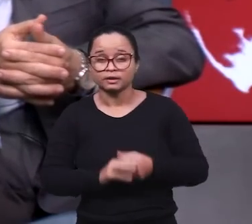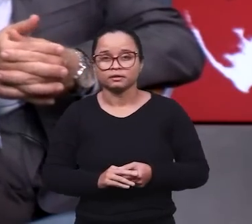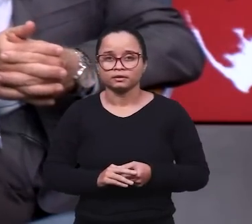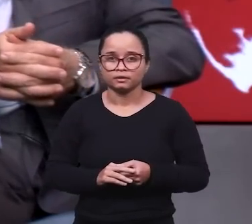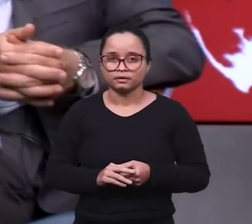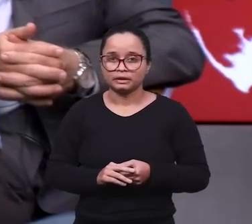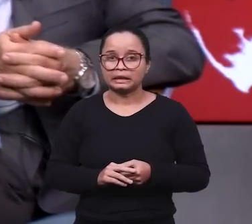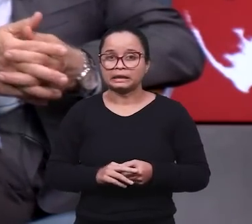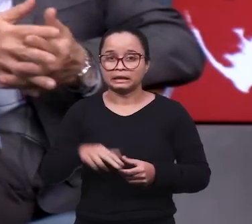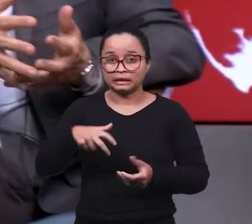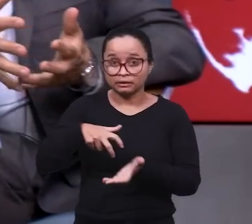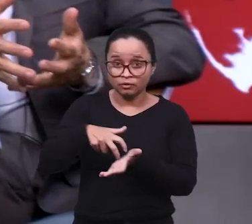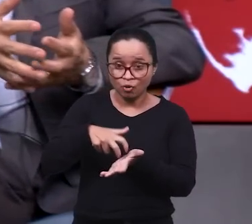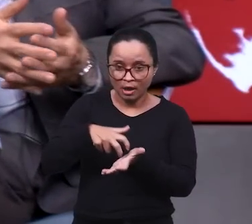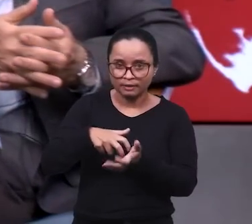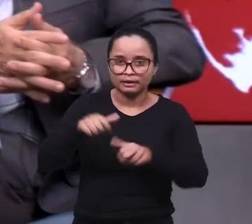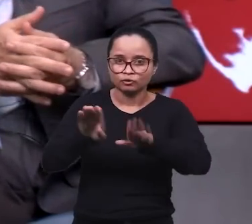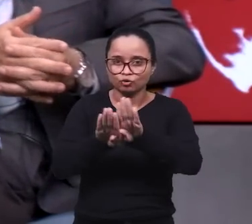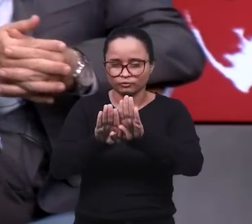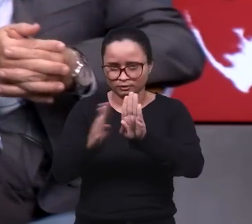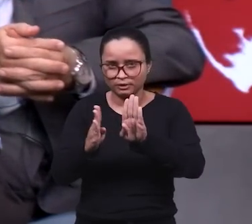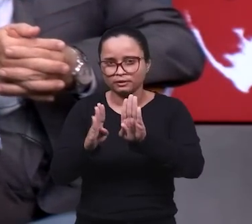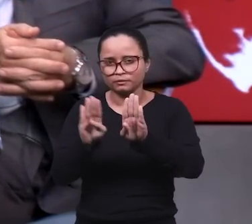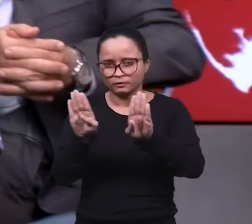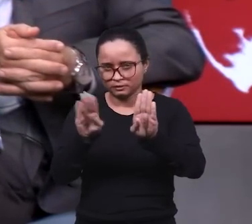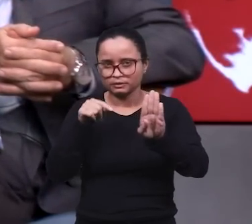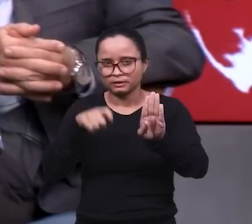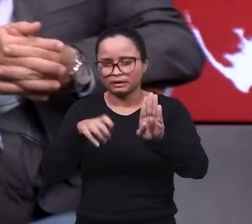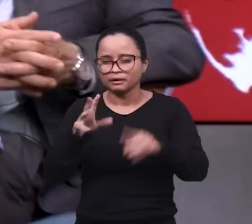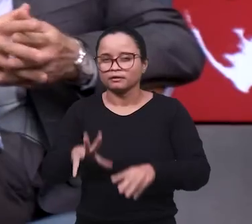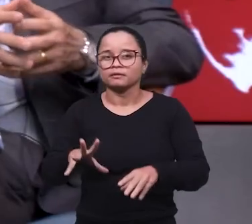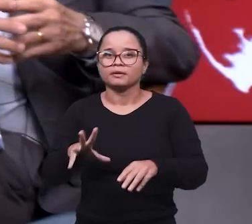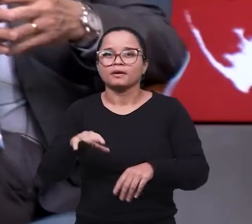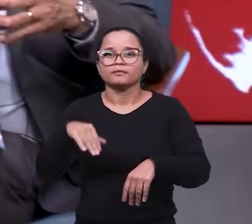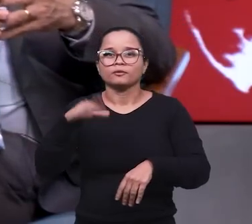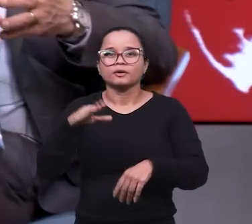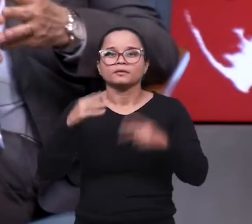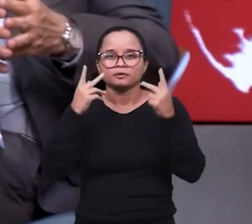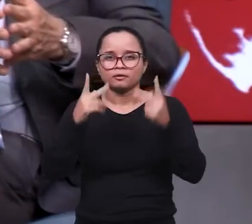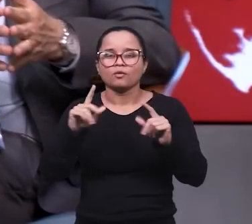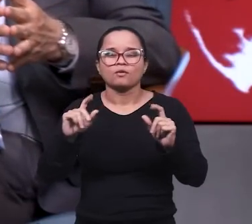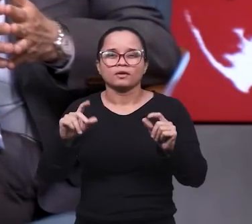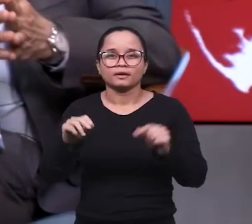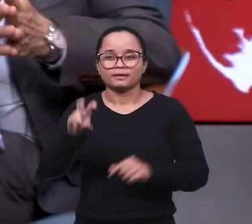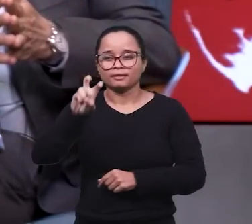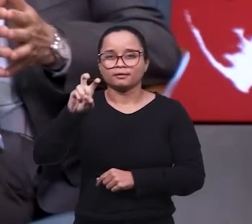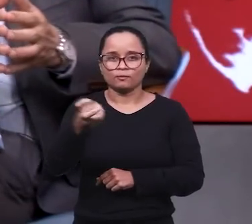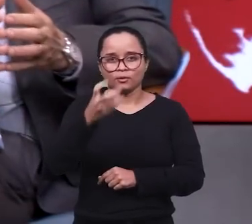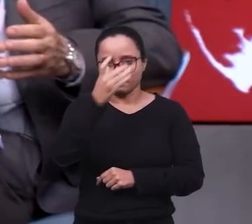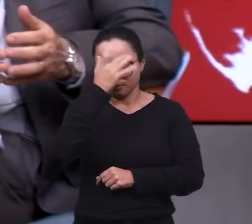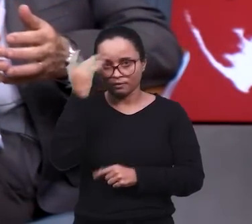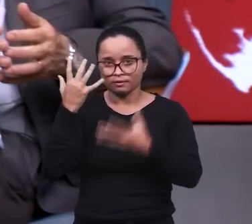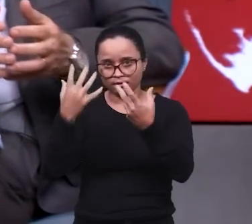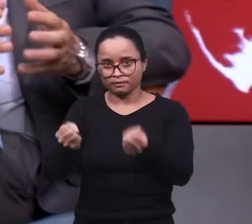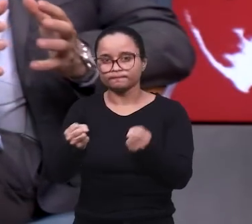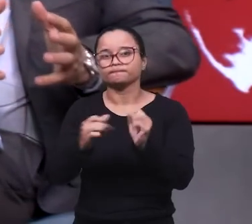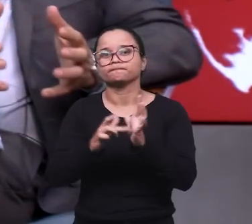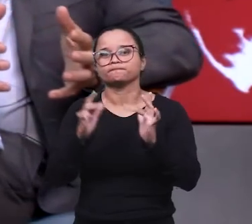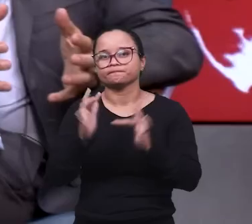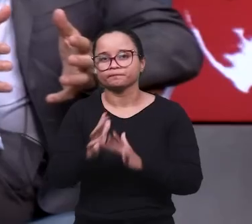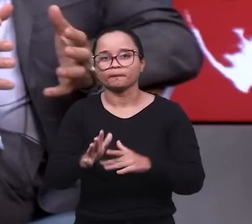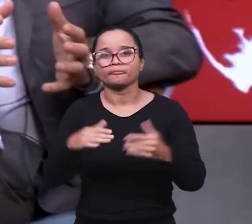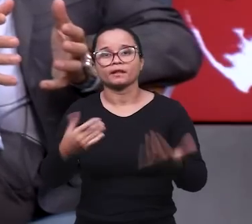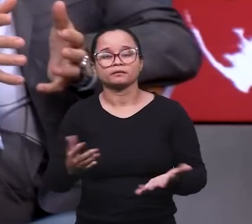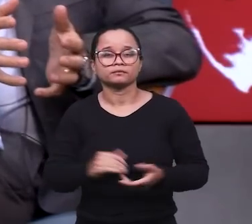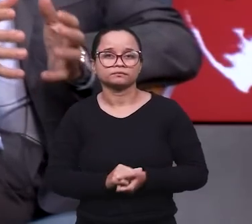na porta do templo, mais 5.000 conversões. Então a igreja nesse início ela parte de